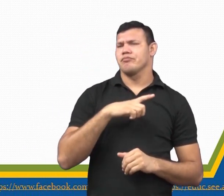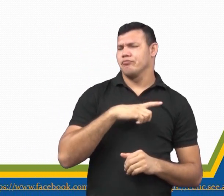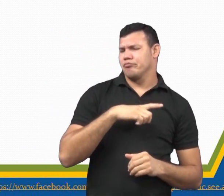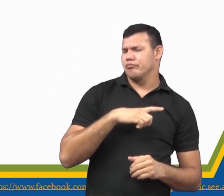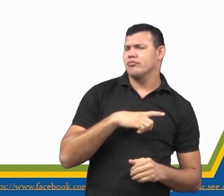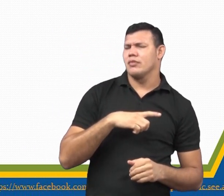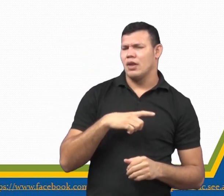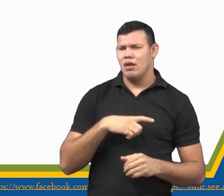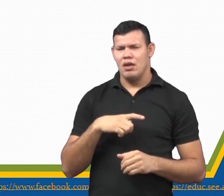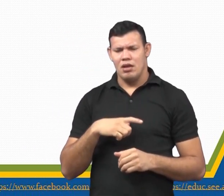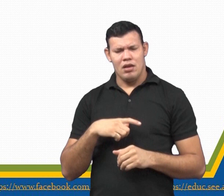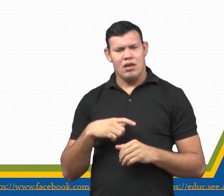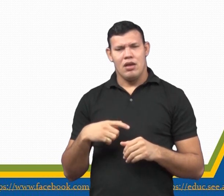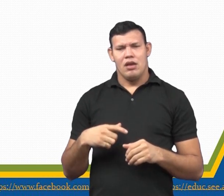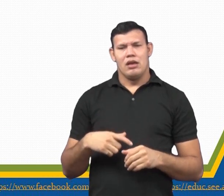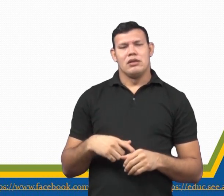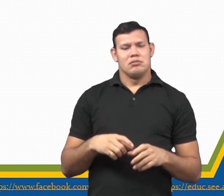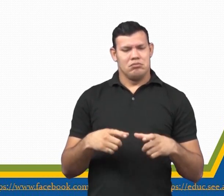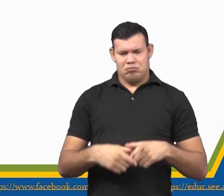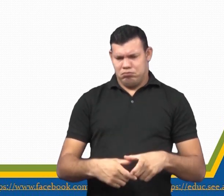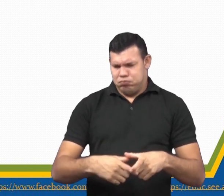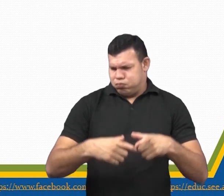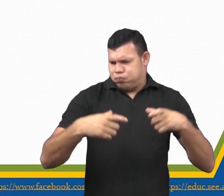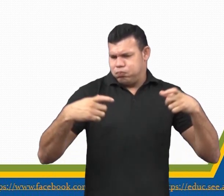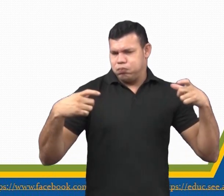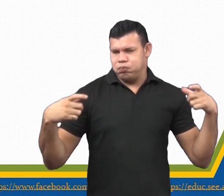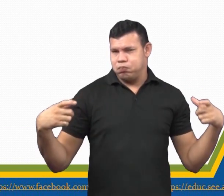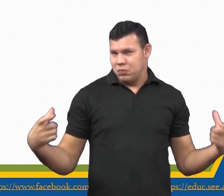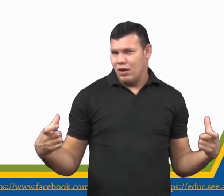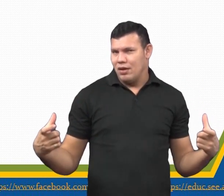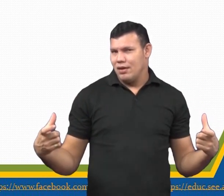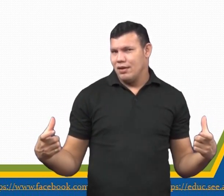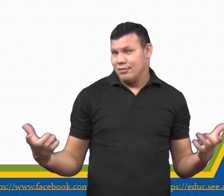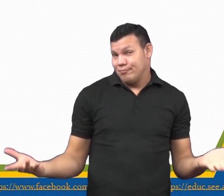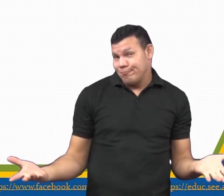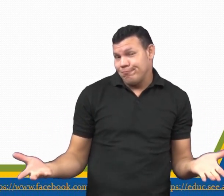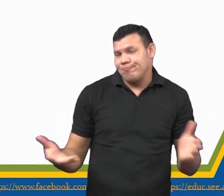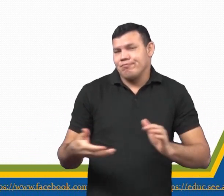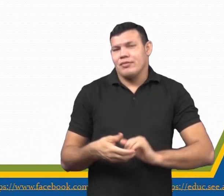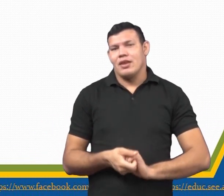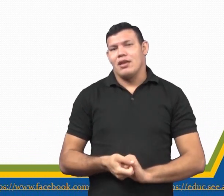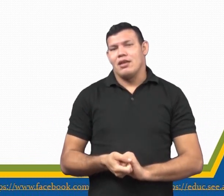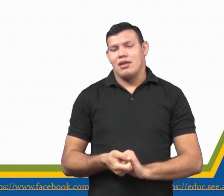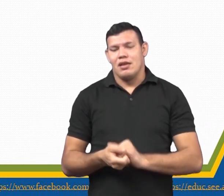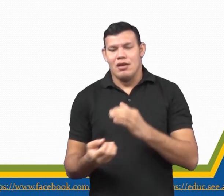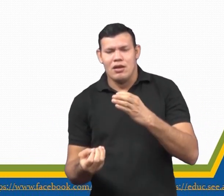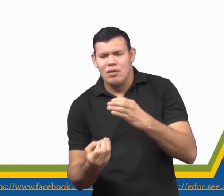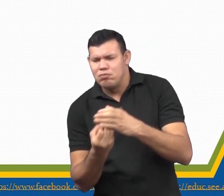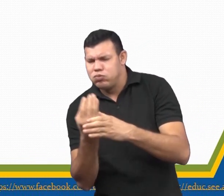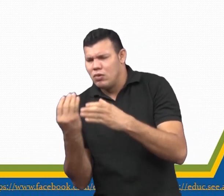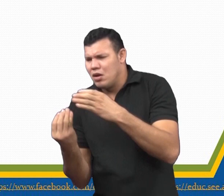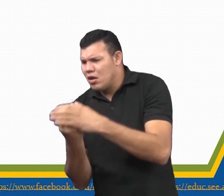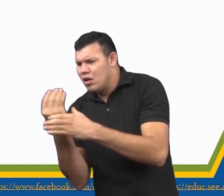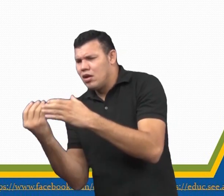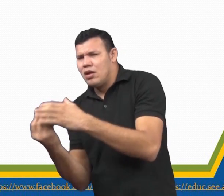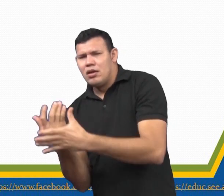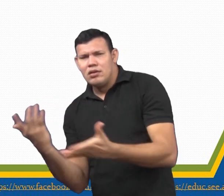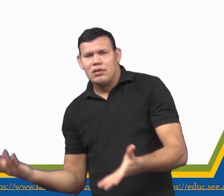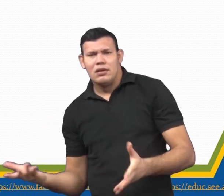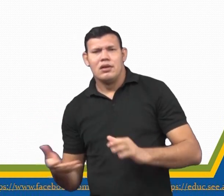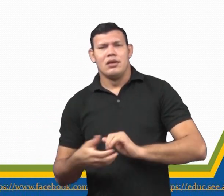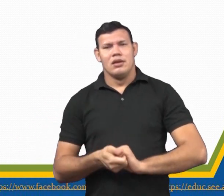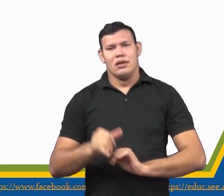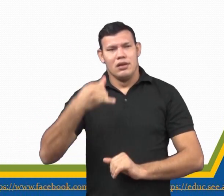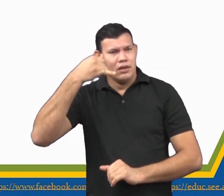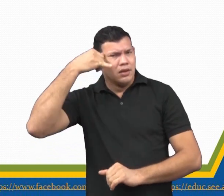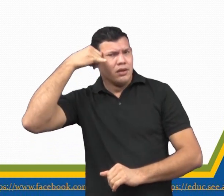presente aí com as grandes propriedades que a gente chama de monocultura ou plantations, né? Rebanhos ovinos maior